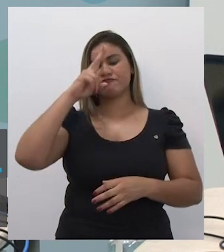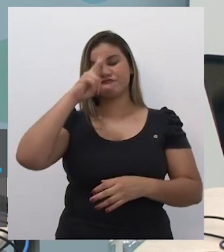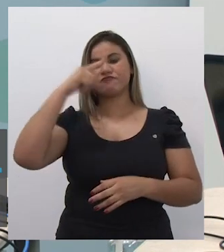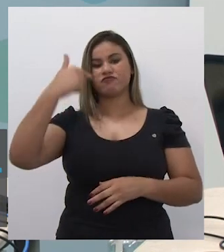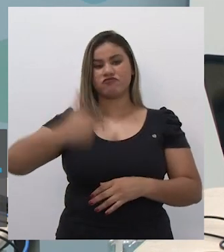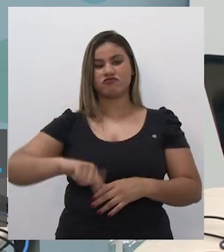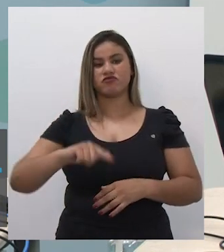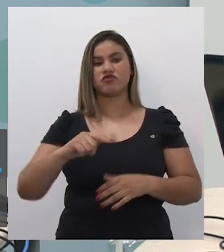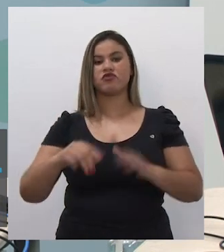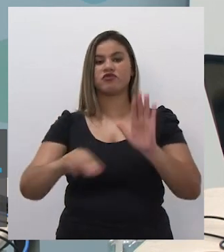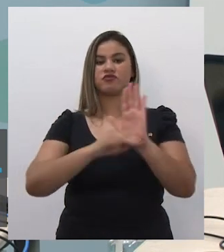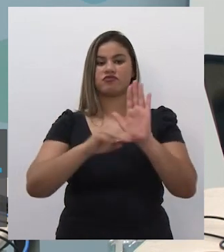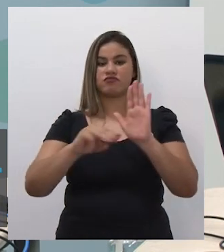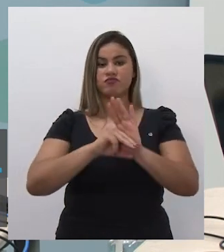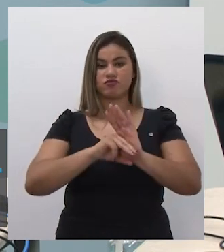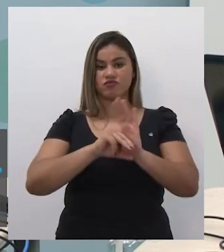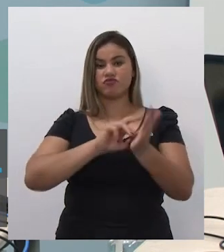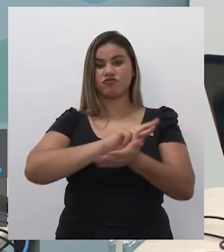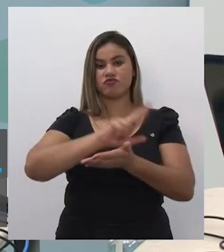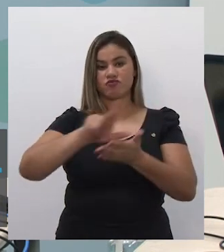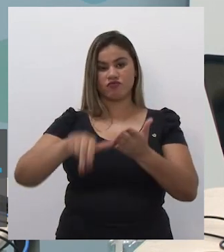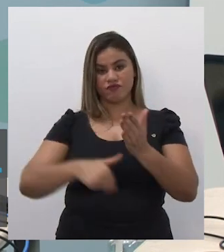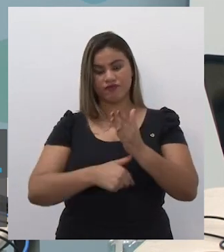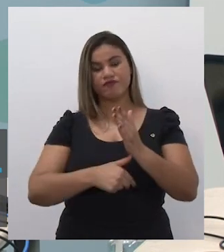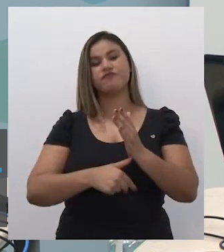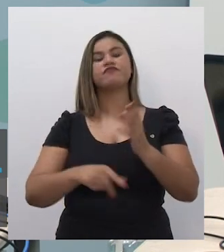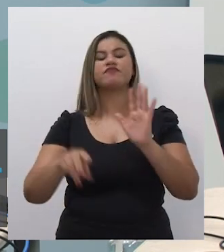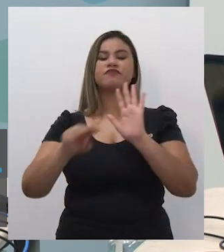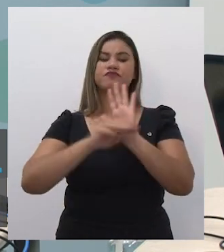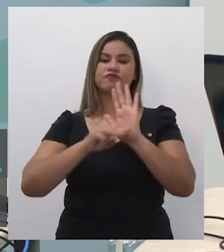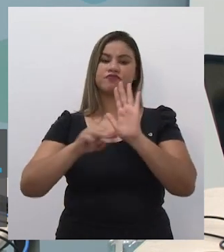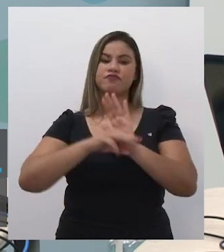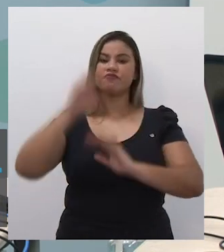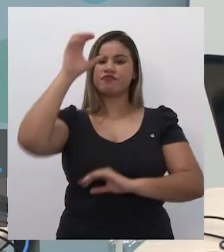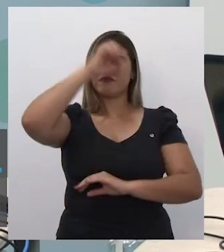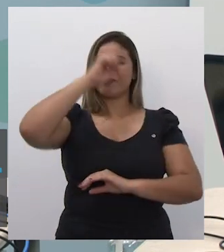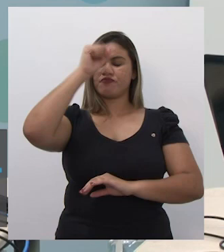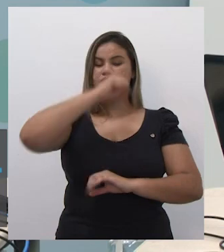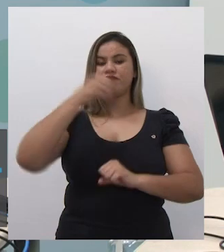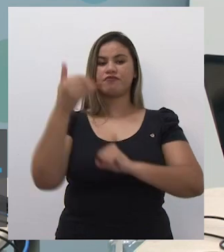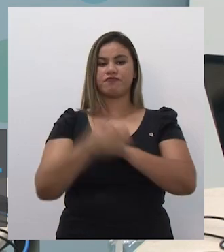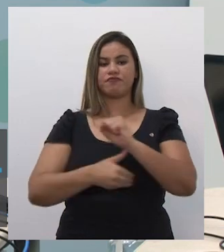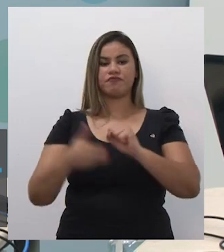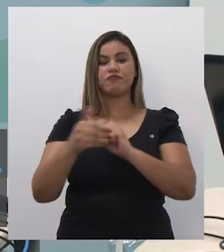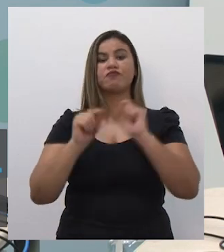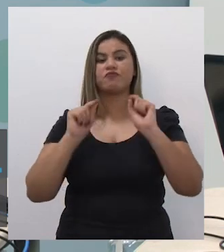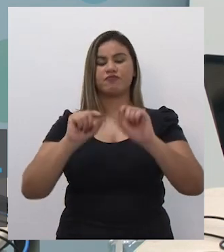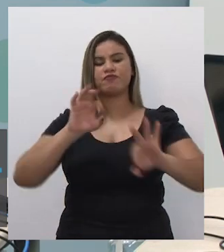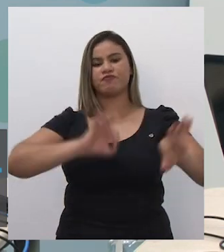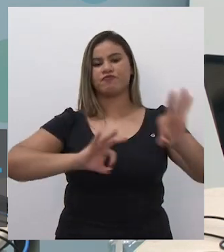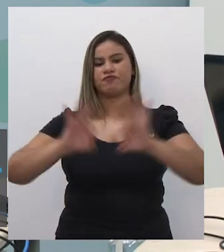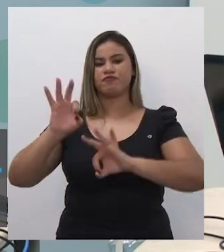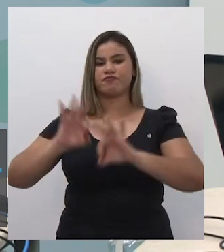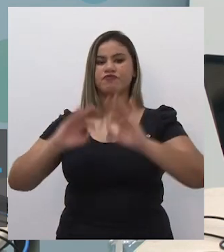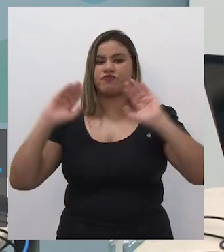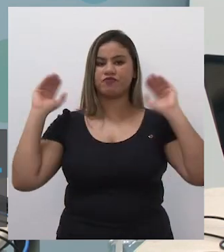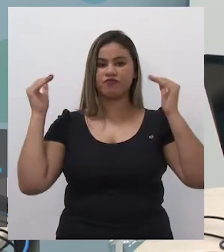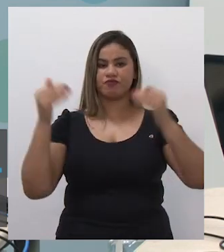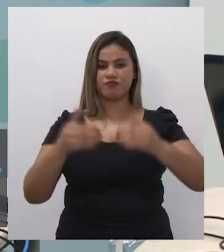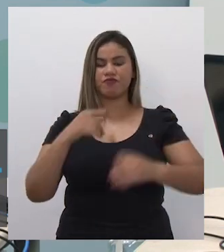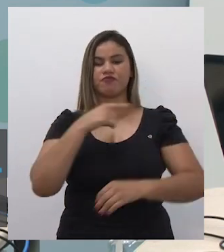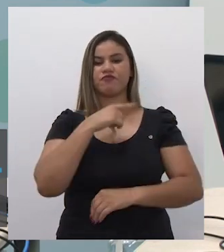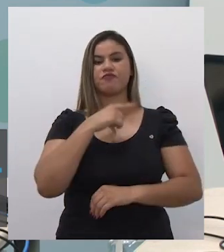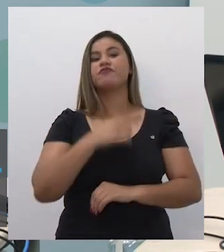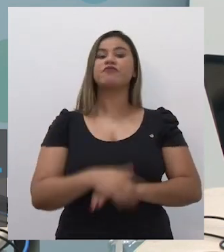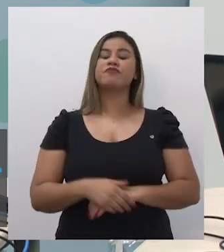relembrando, metodologias ativas e metodologia de aprendizagem baseada em projetos. Então, esses são os focos aí da introdução do documento. Então,